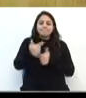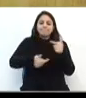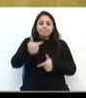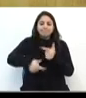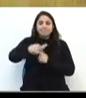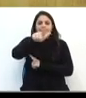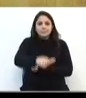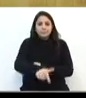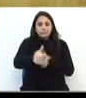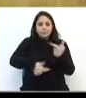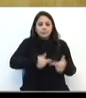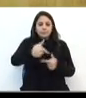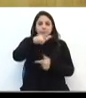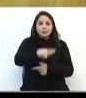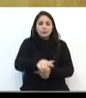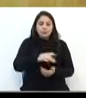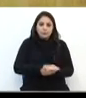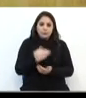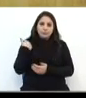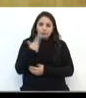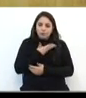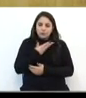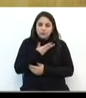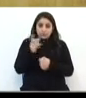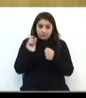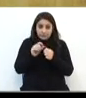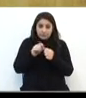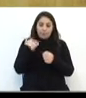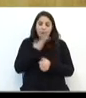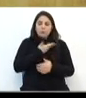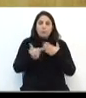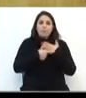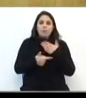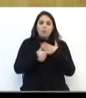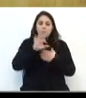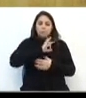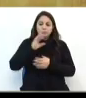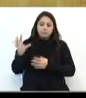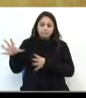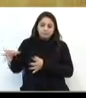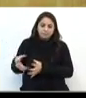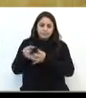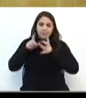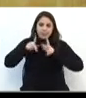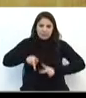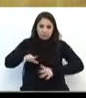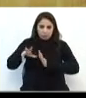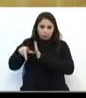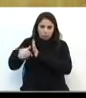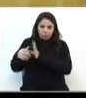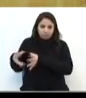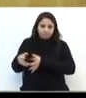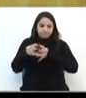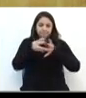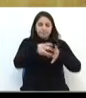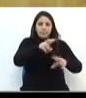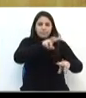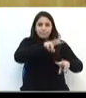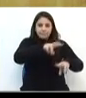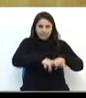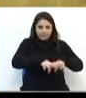retrabalho. Nós encarceramos, promovemos as medidas necessárias para que os indivíduos que fazem mal